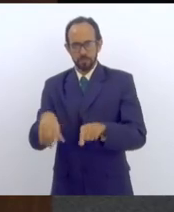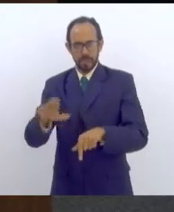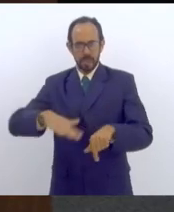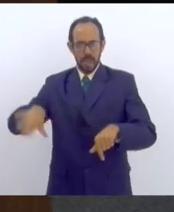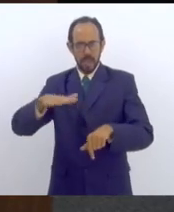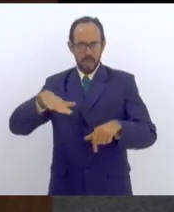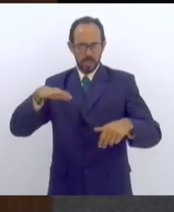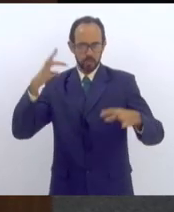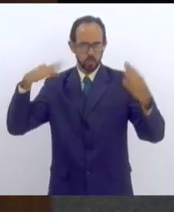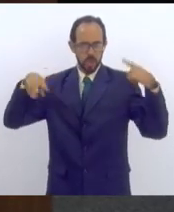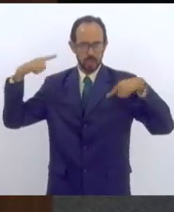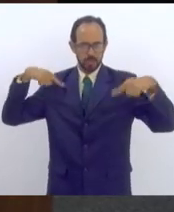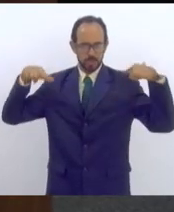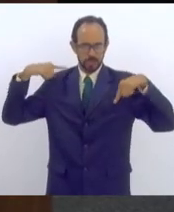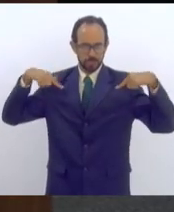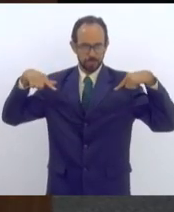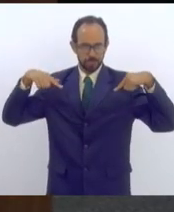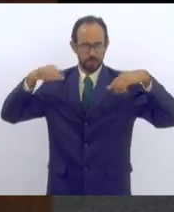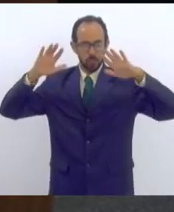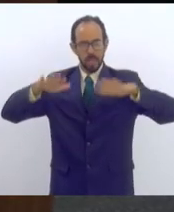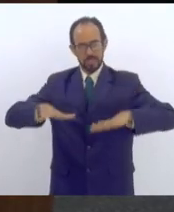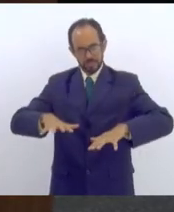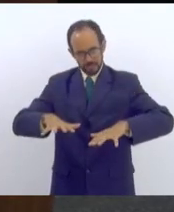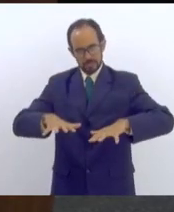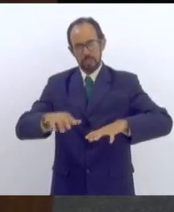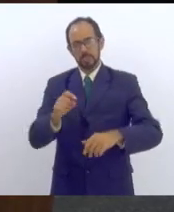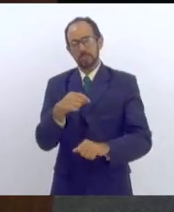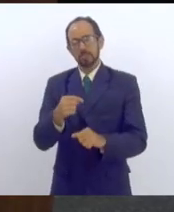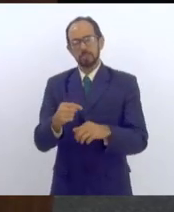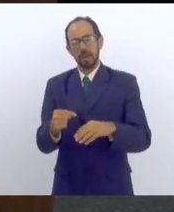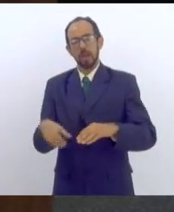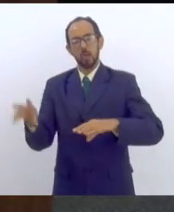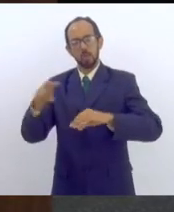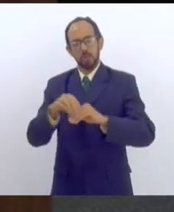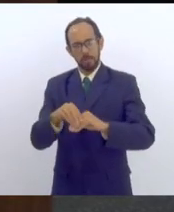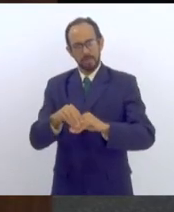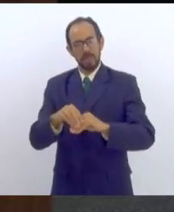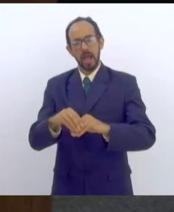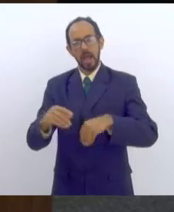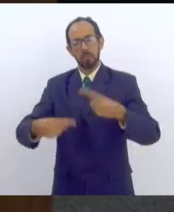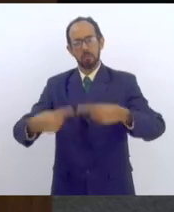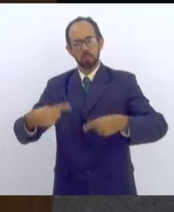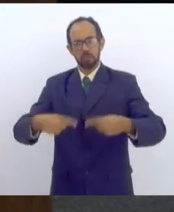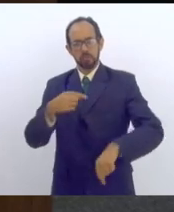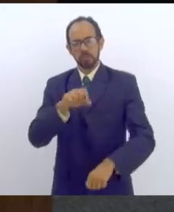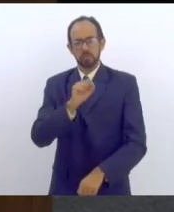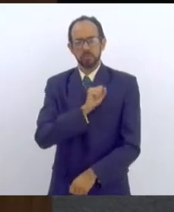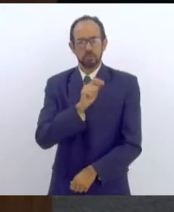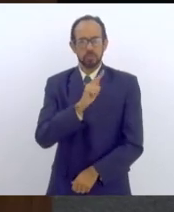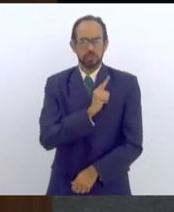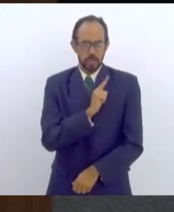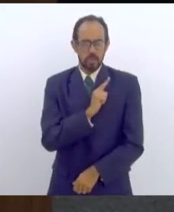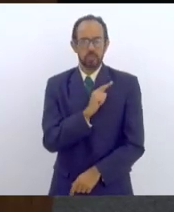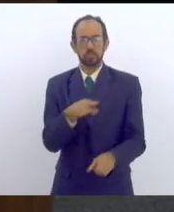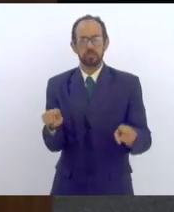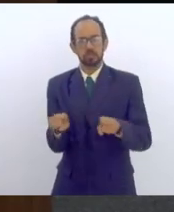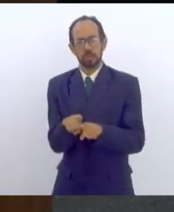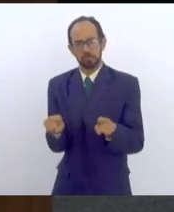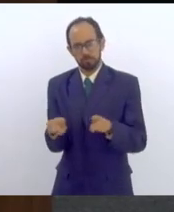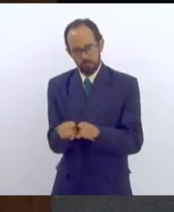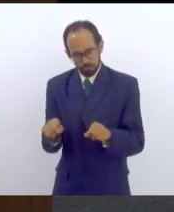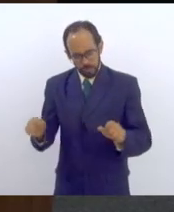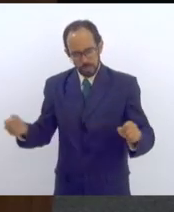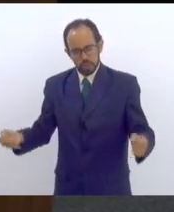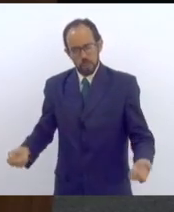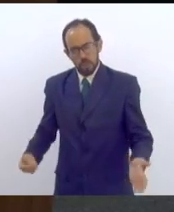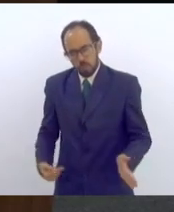lazer. Então, foi nesse sentido de fortalecer a cidade de São Gonçalo, nesse sentido de dar